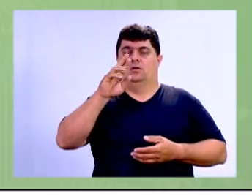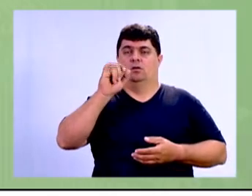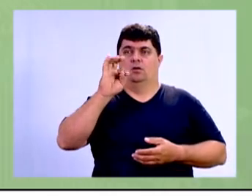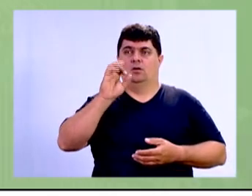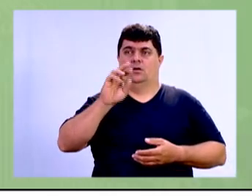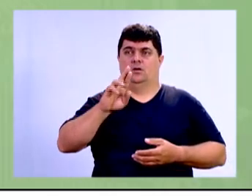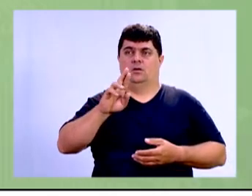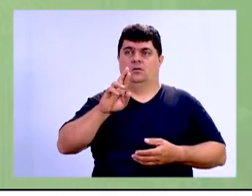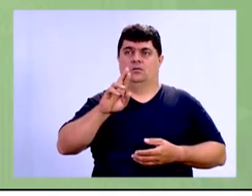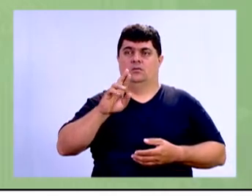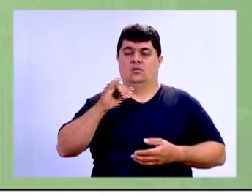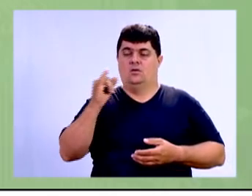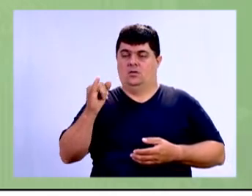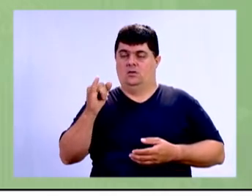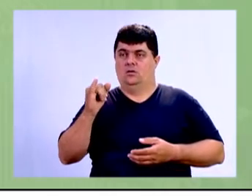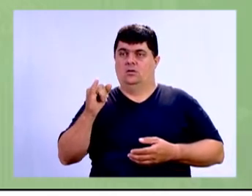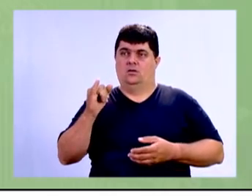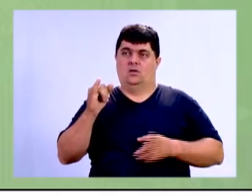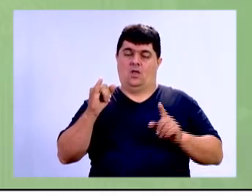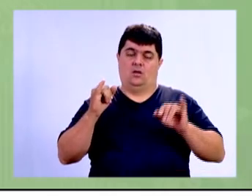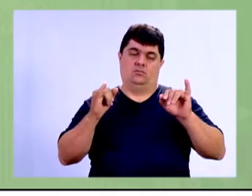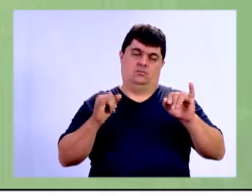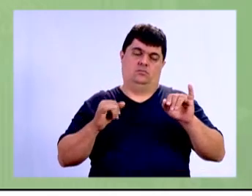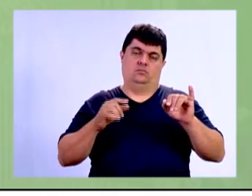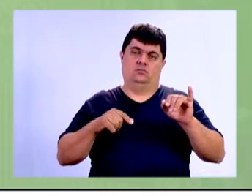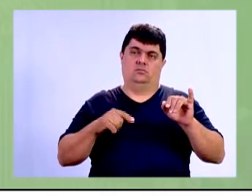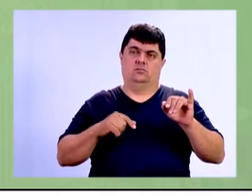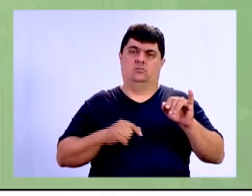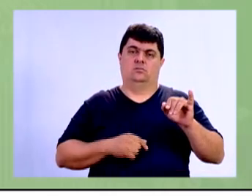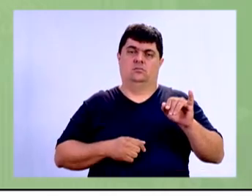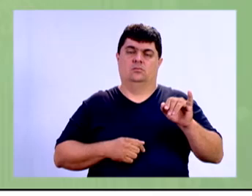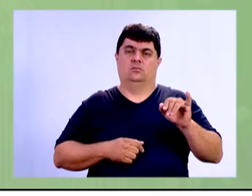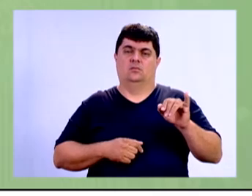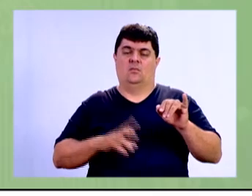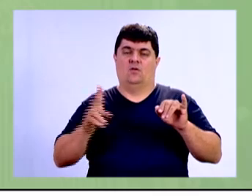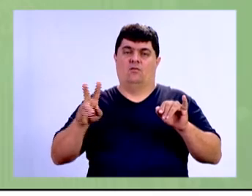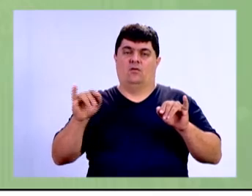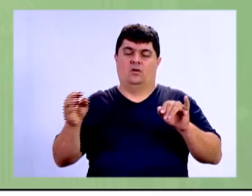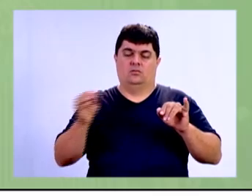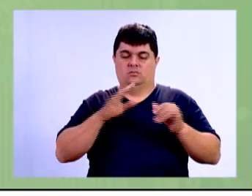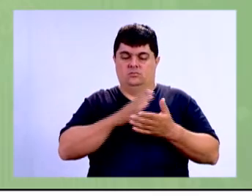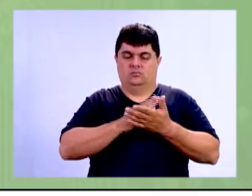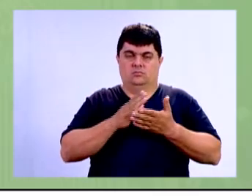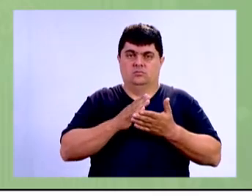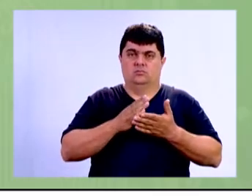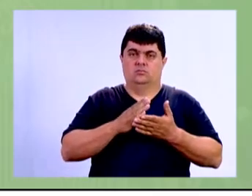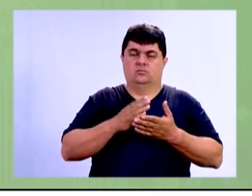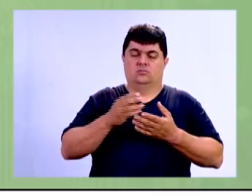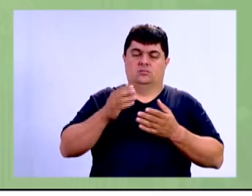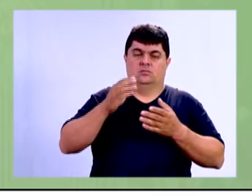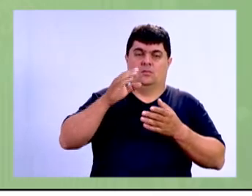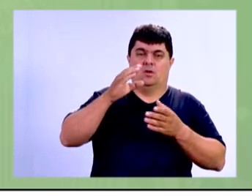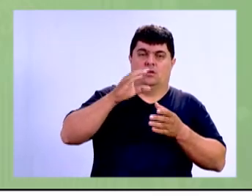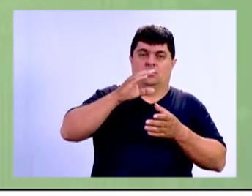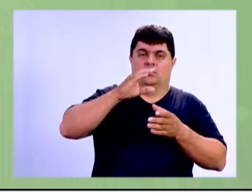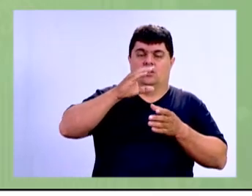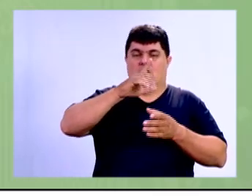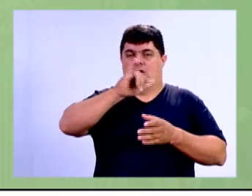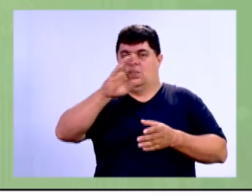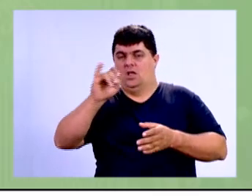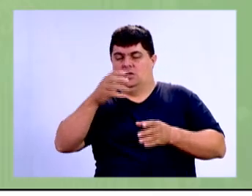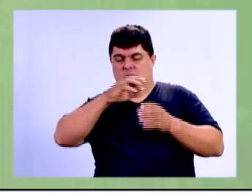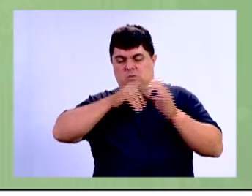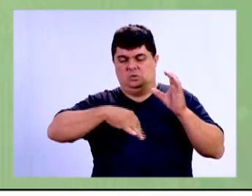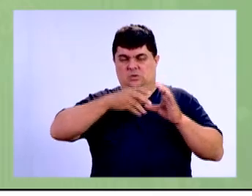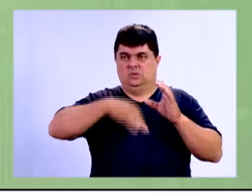i agora não é um contador, é o iterator, né? Ele vai instanciar um iterator de clientes. Perfeito.